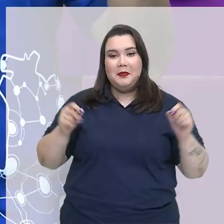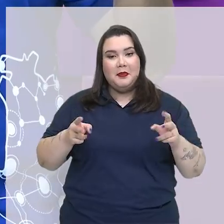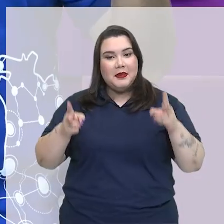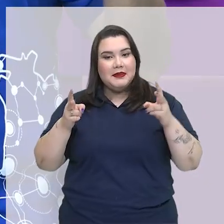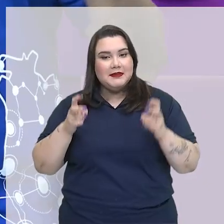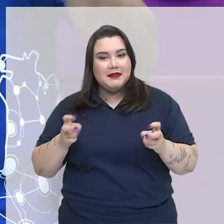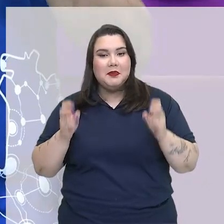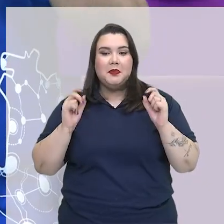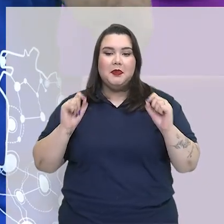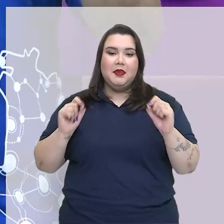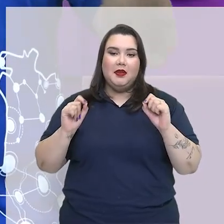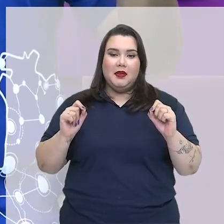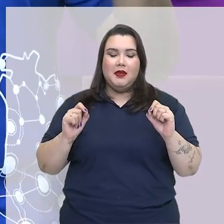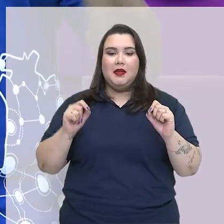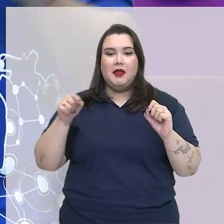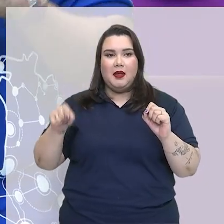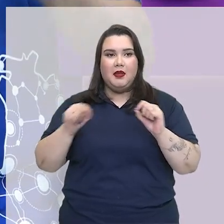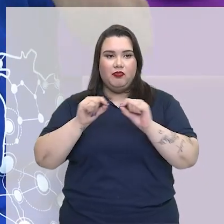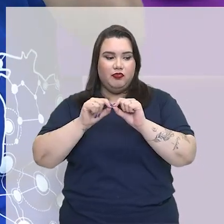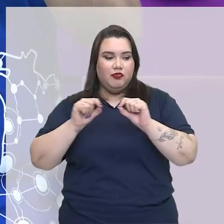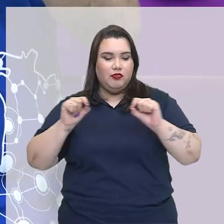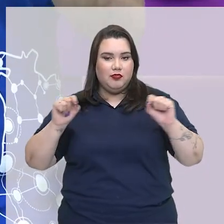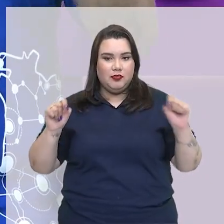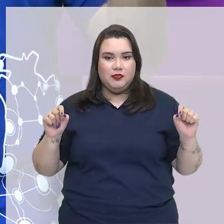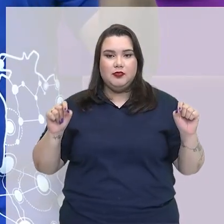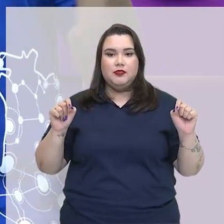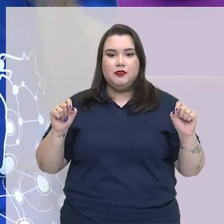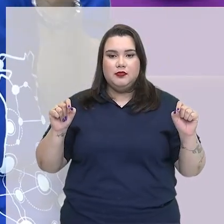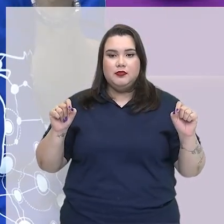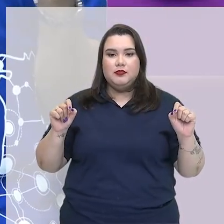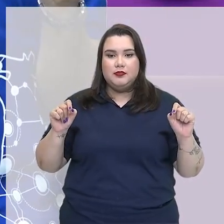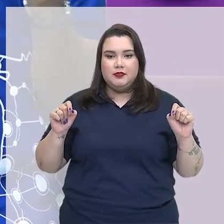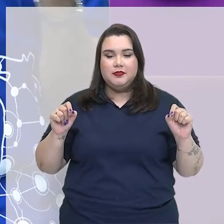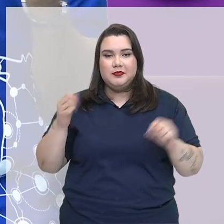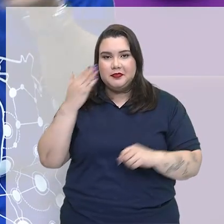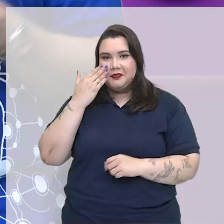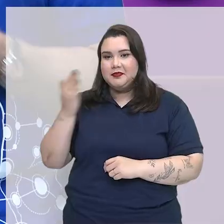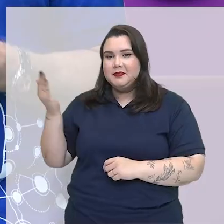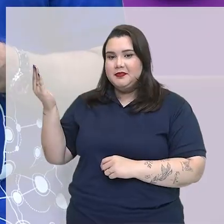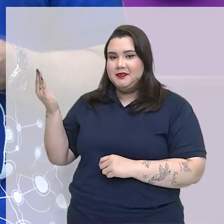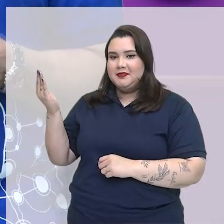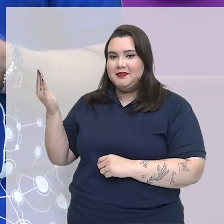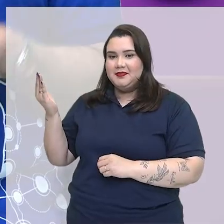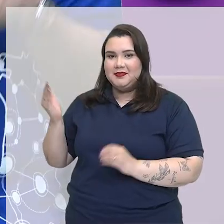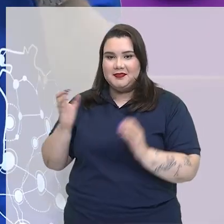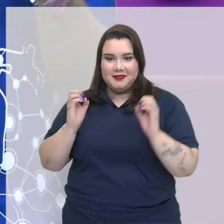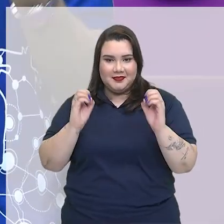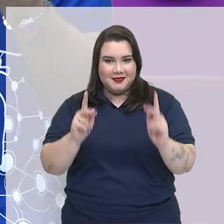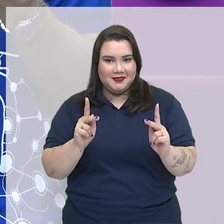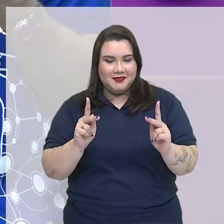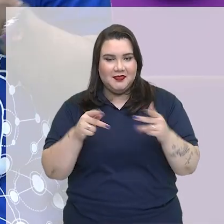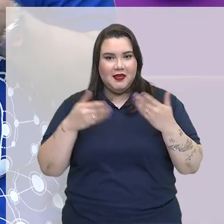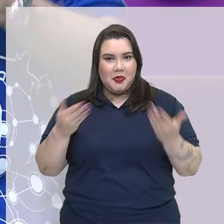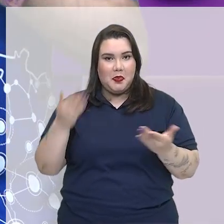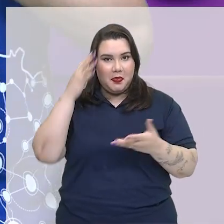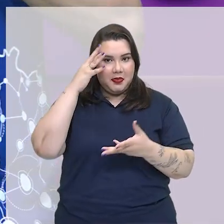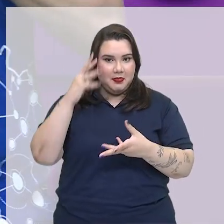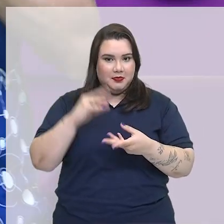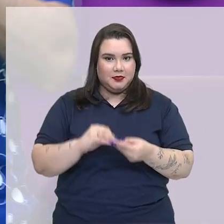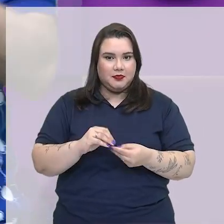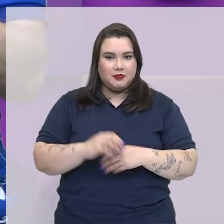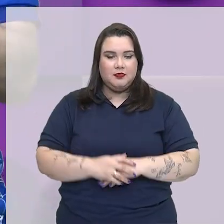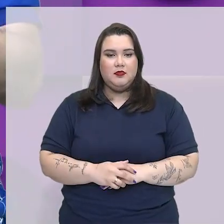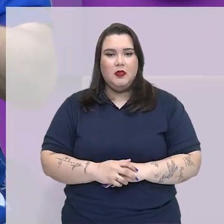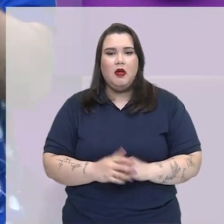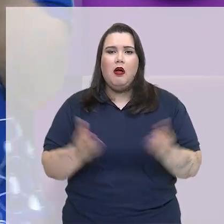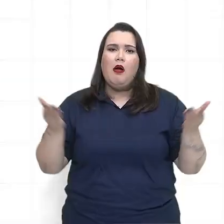observamos mesmo é essa extensão do segmento de reta com essas setinhas apontando, beleza? Então essa é a ideia de reta. Vejamos